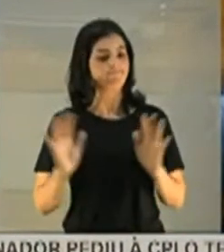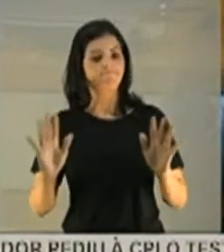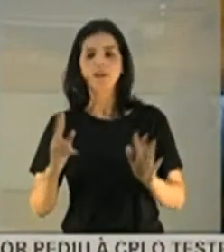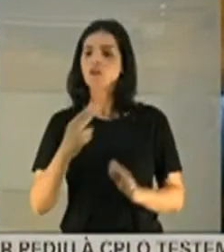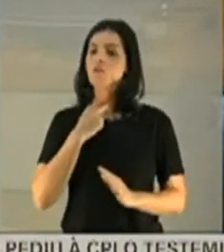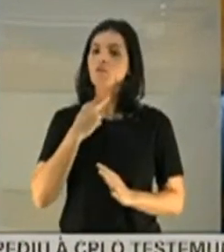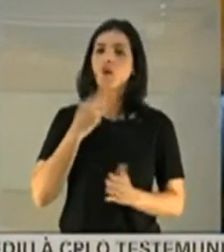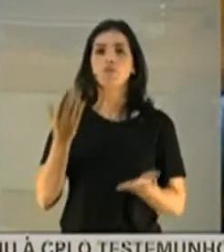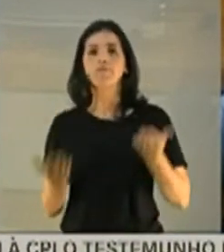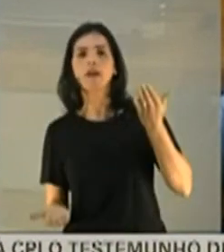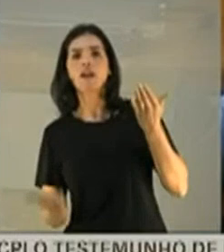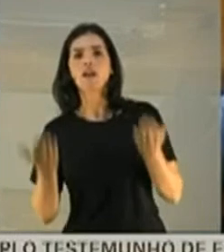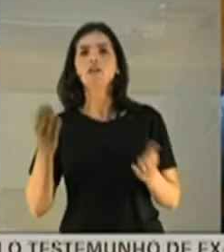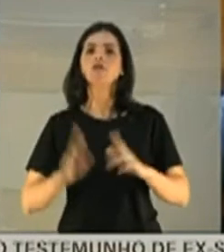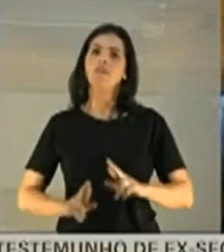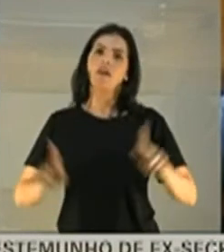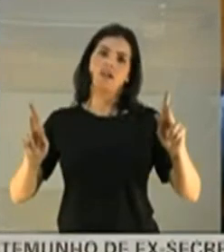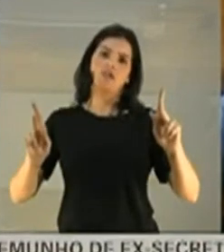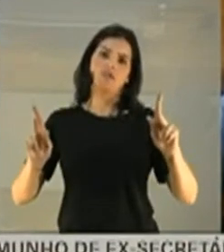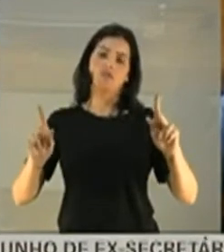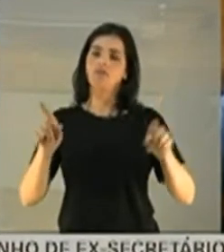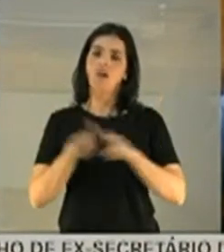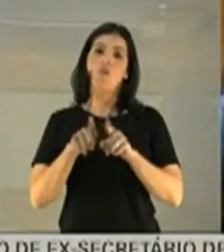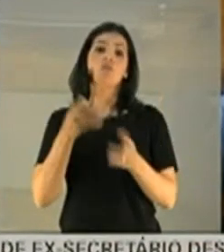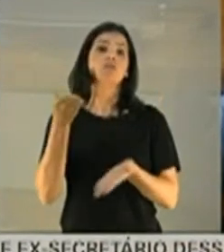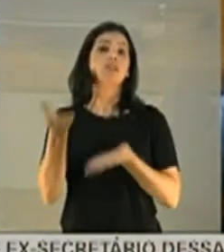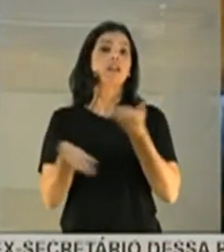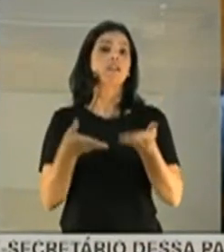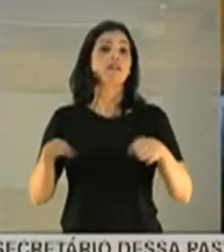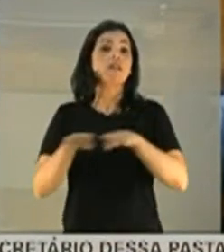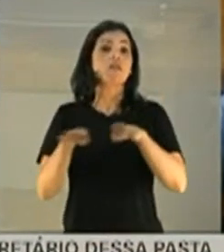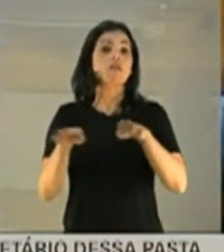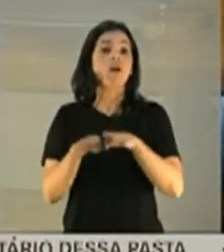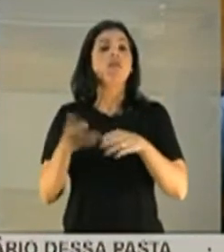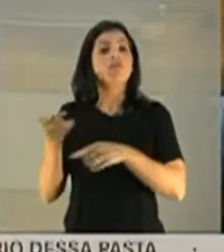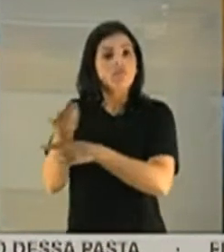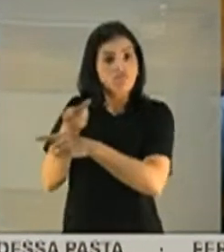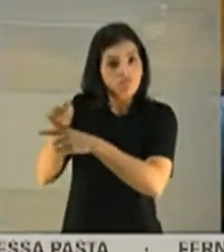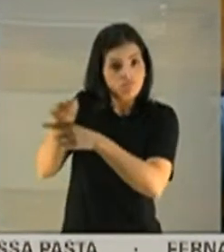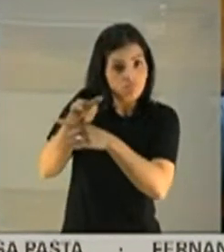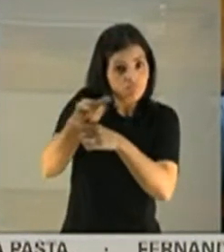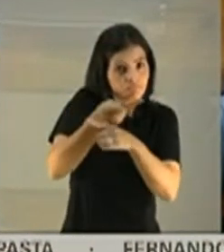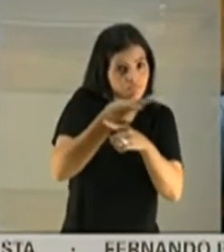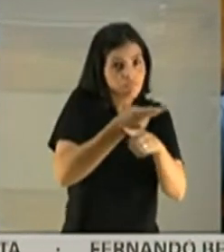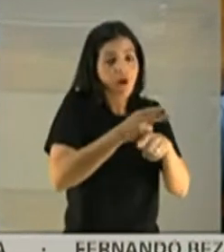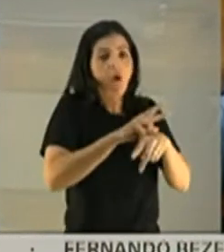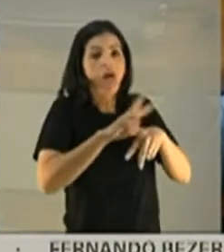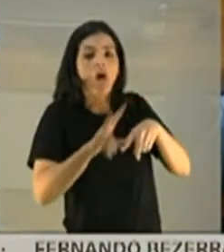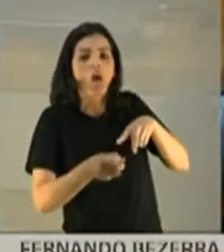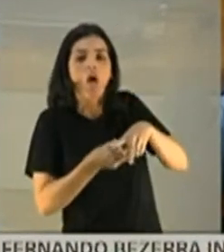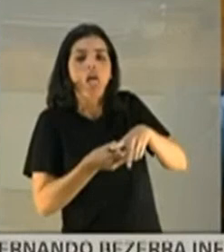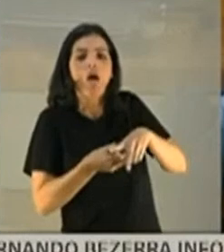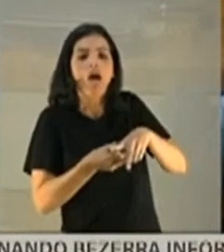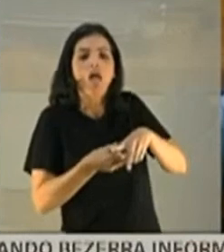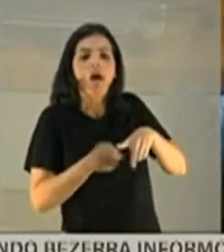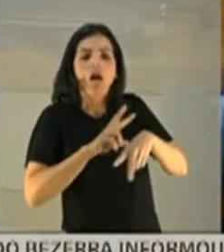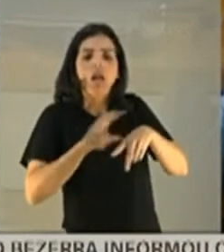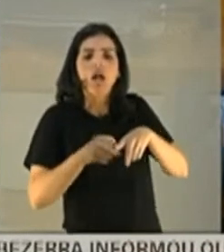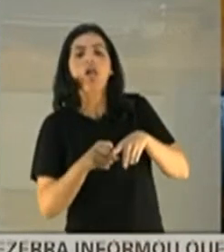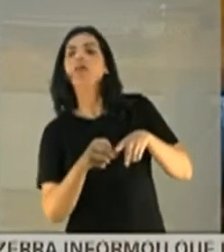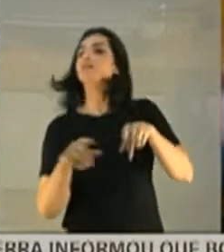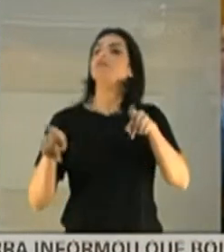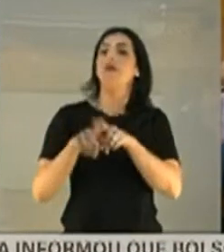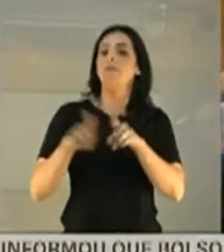2 pesos e 2 medidas. Vamos rastrear a corrupção também